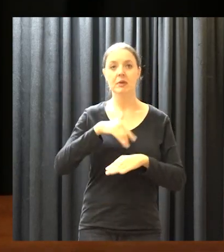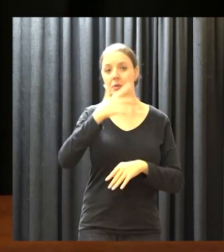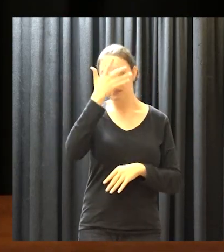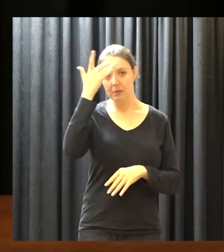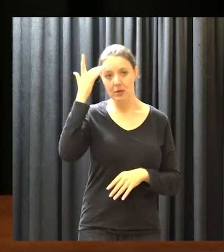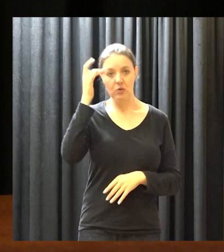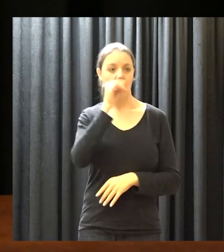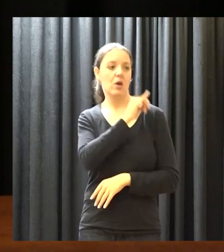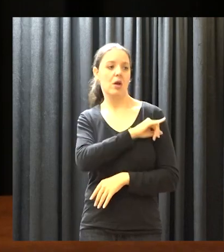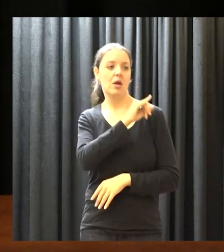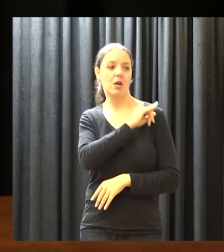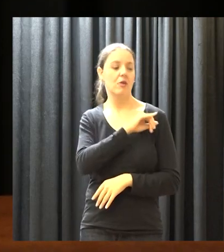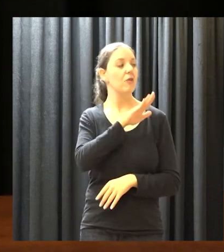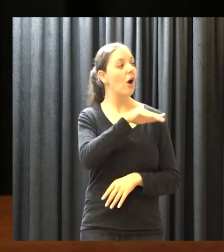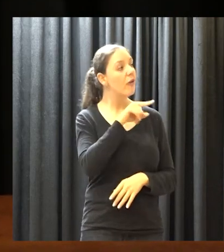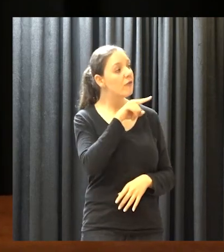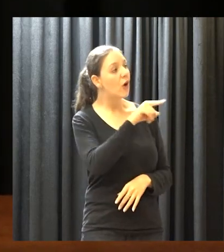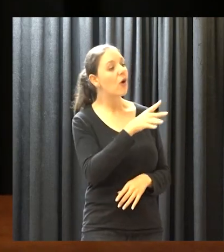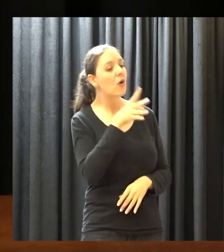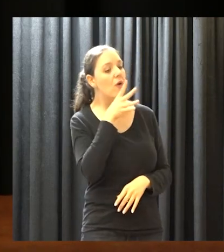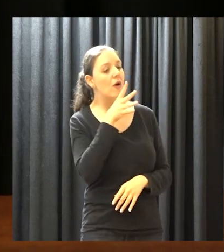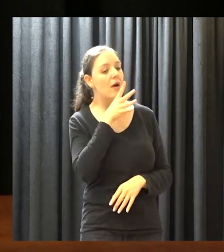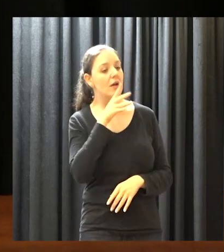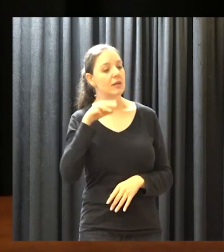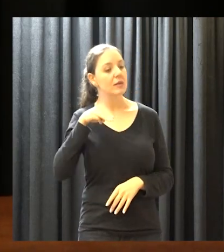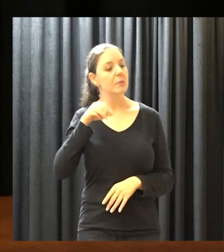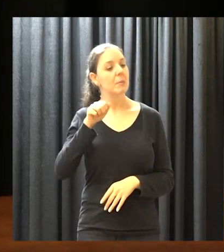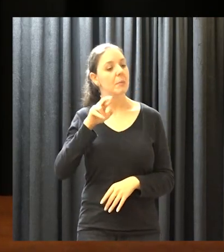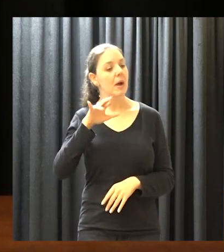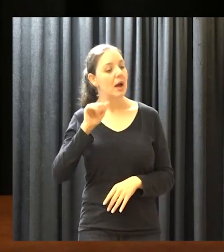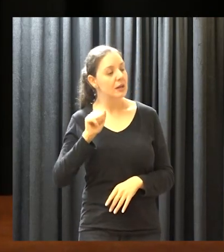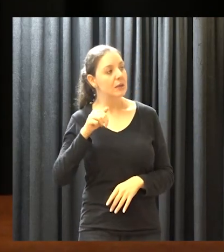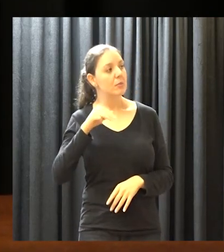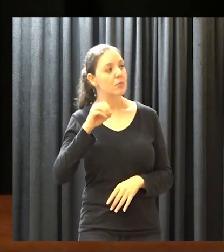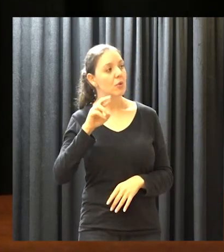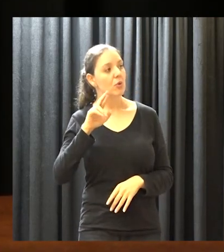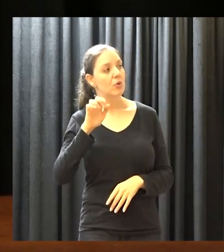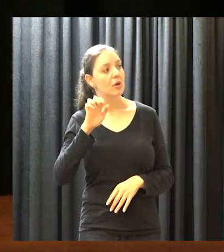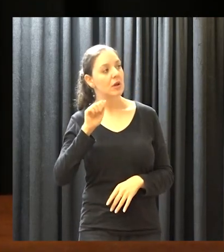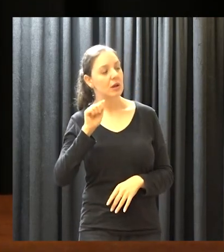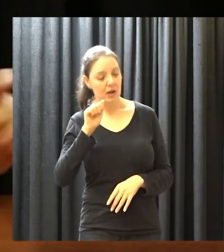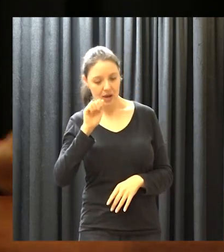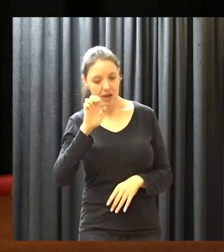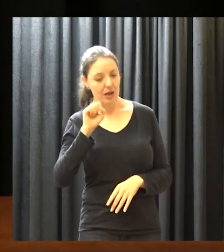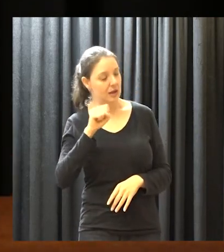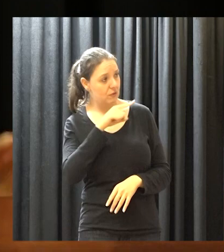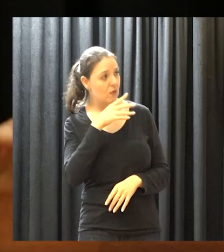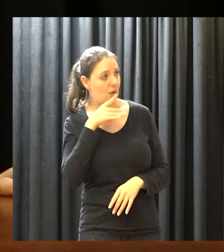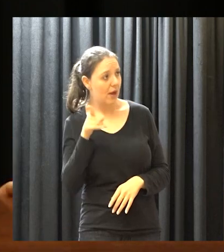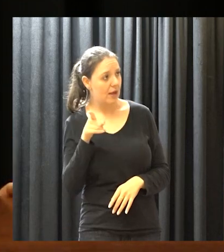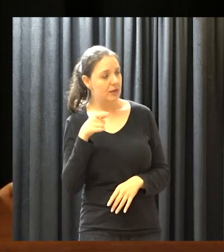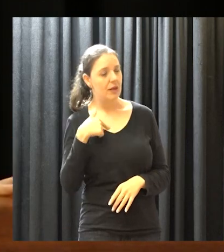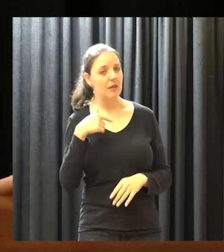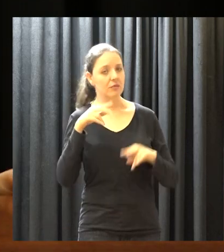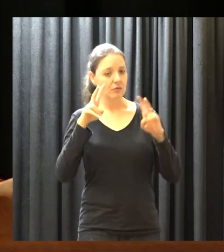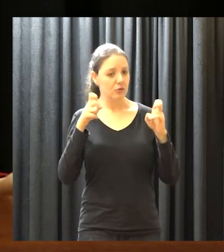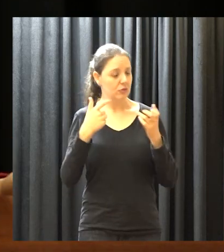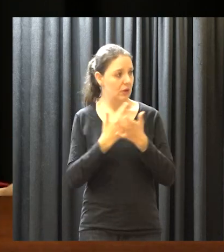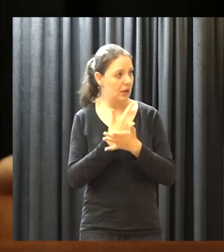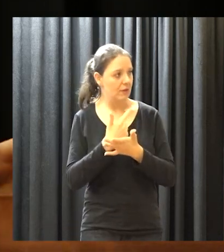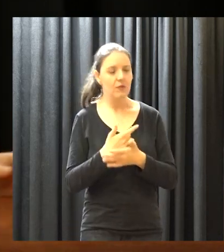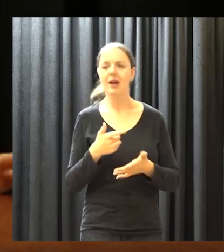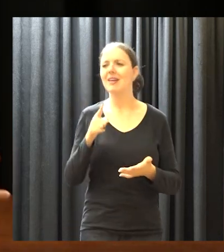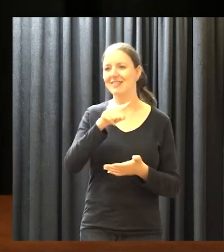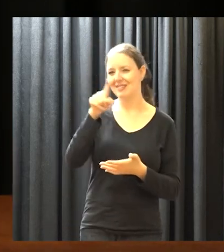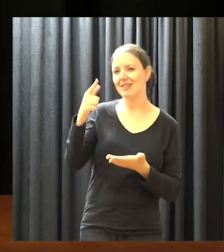né, falou assim: você conhece o trabalho da Márcia Moraes? Ela fala sobre pesquisar com. E aí eu fui ler aquele capítulo que é famoso,